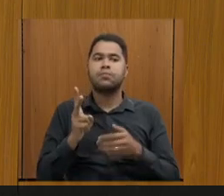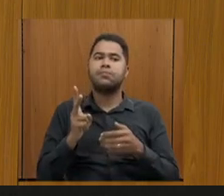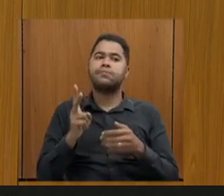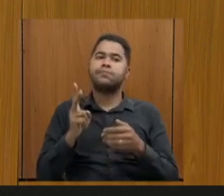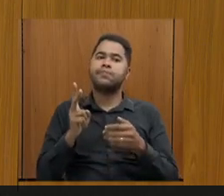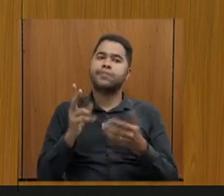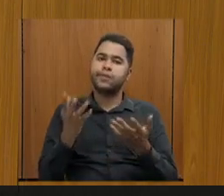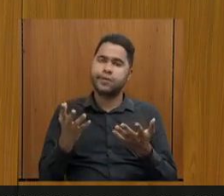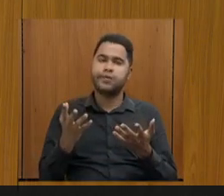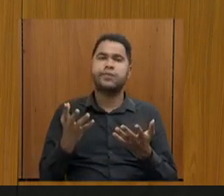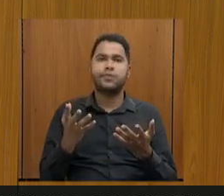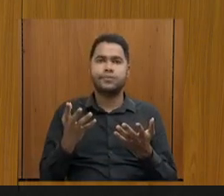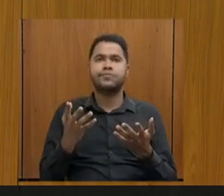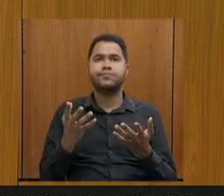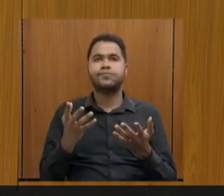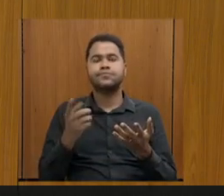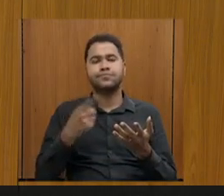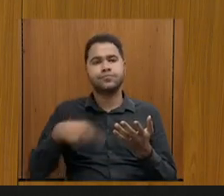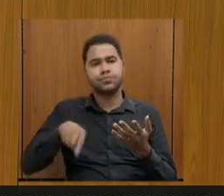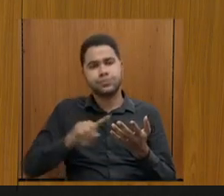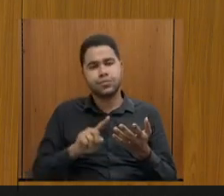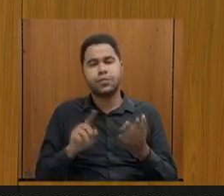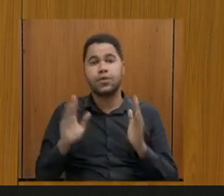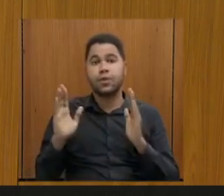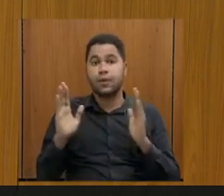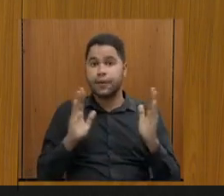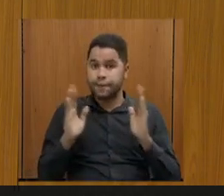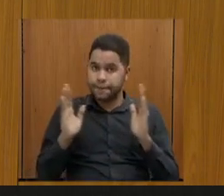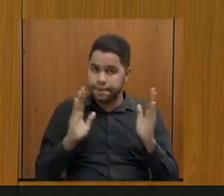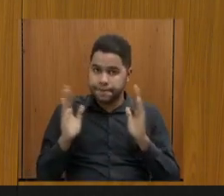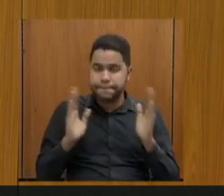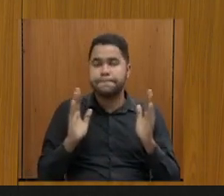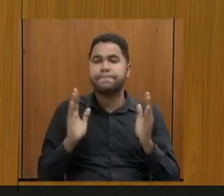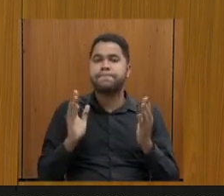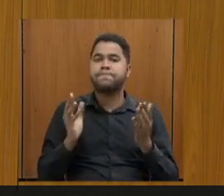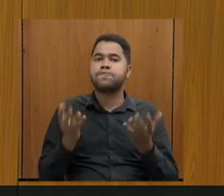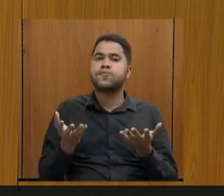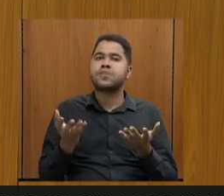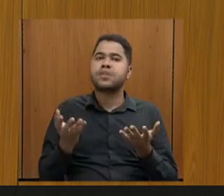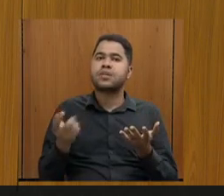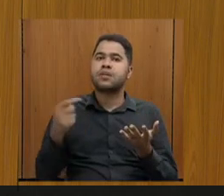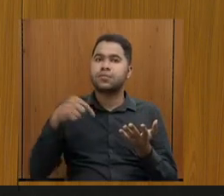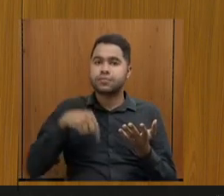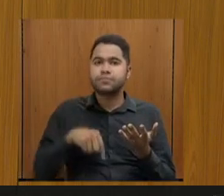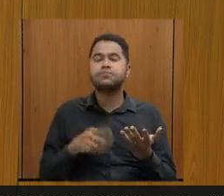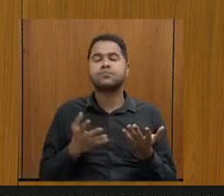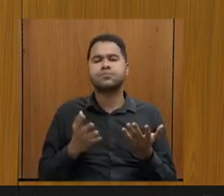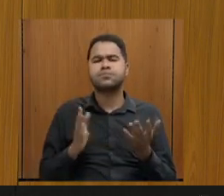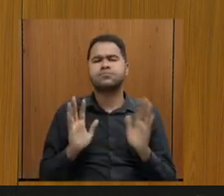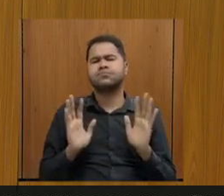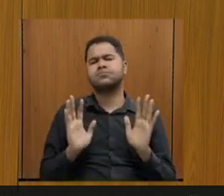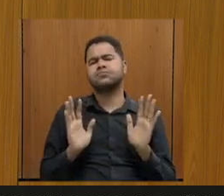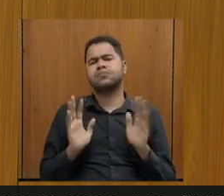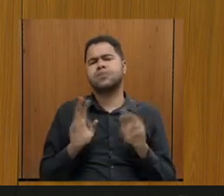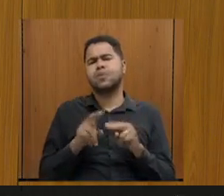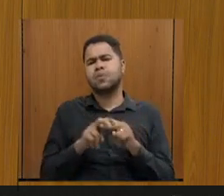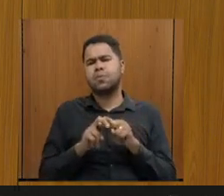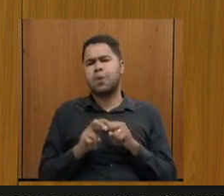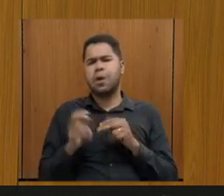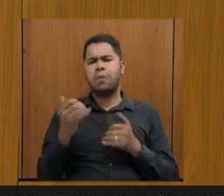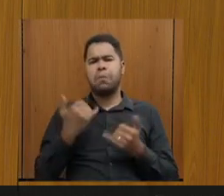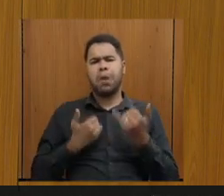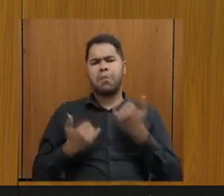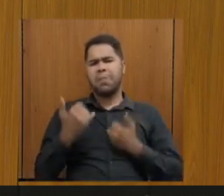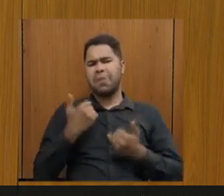preocupou muito muito até com momentos que foram trazidos aqui para casa não pelas